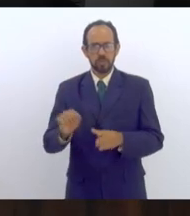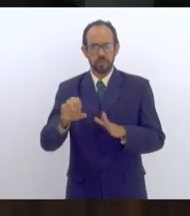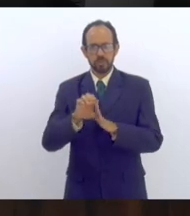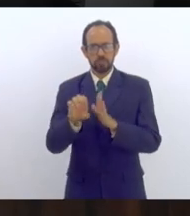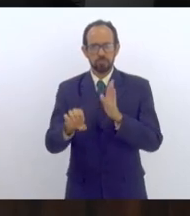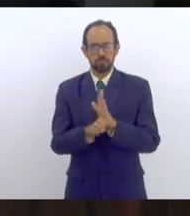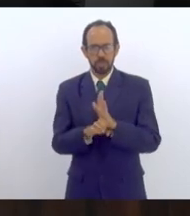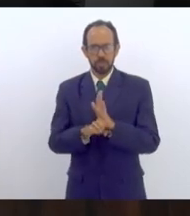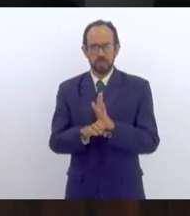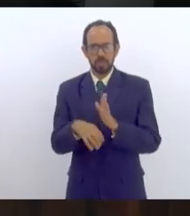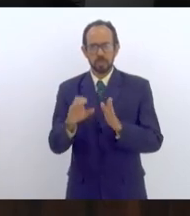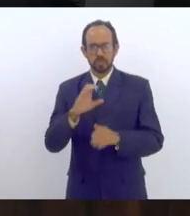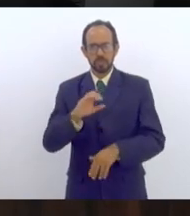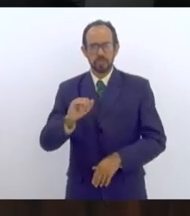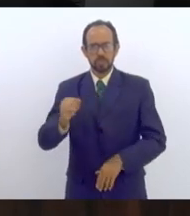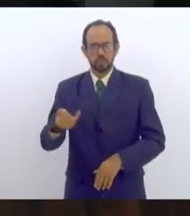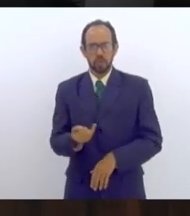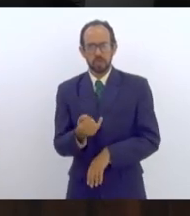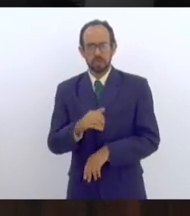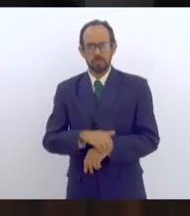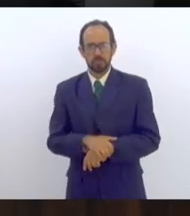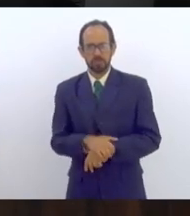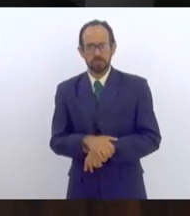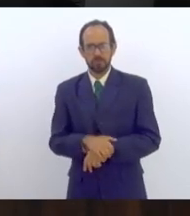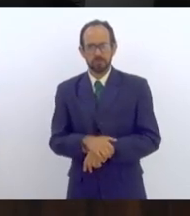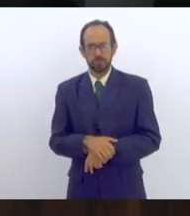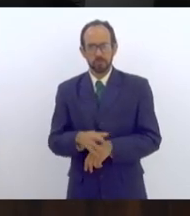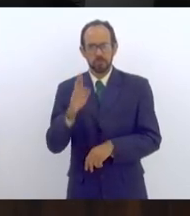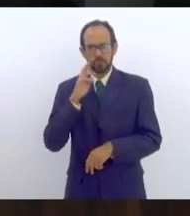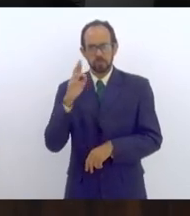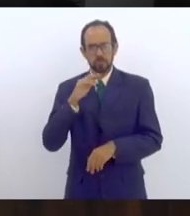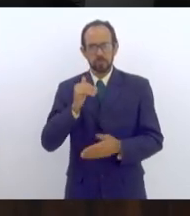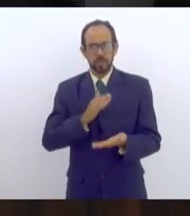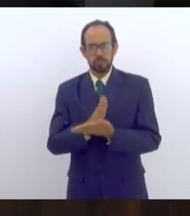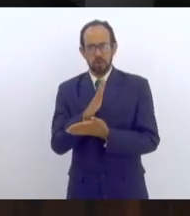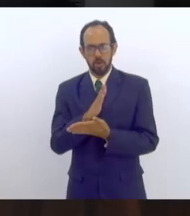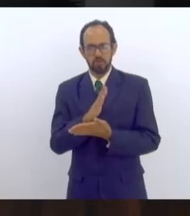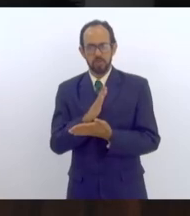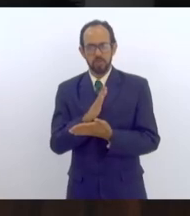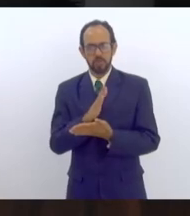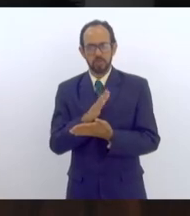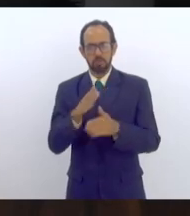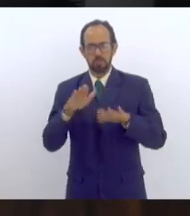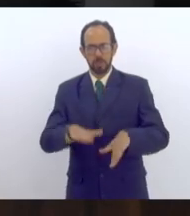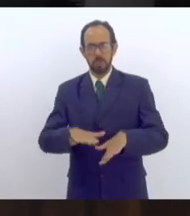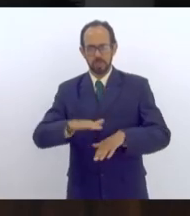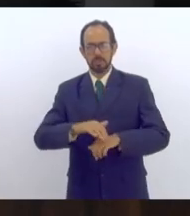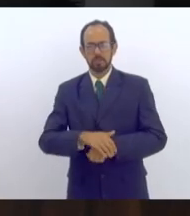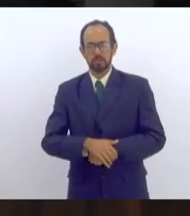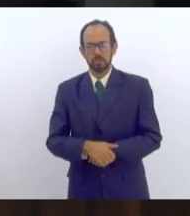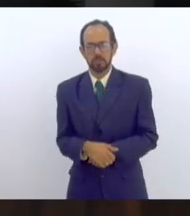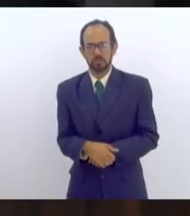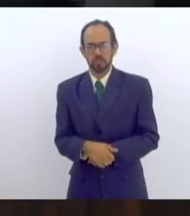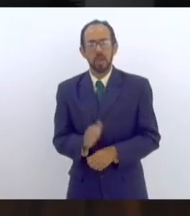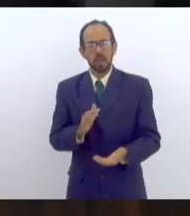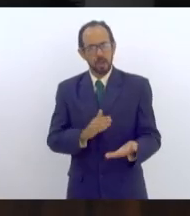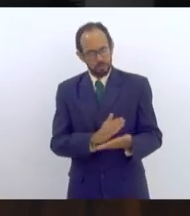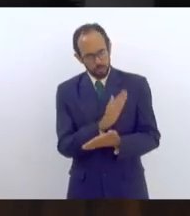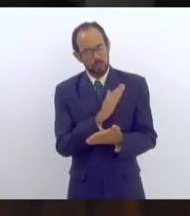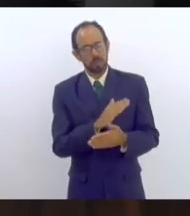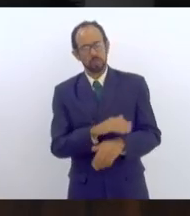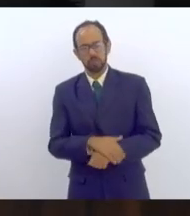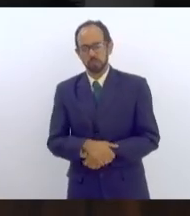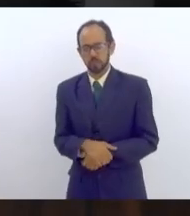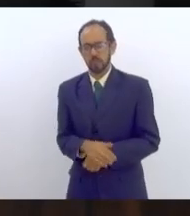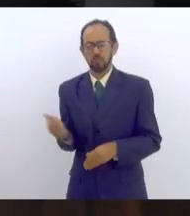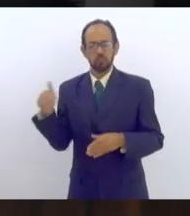comissões, da Comissão de Constituição e Justiça. Senhores que aprovam, permaneçam como estão. Aprovado.